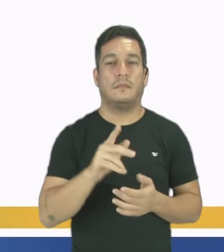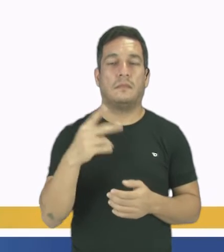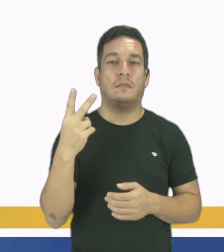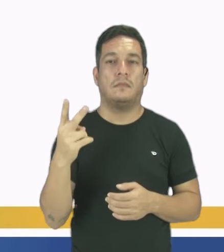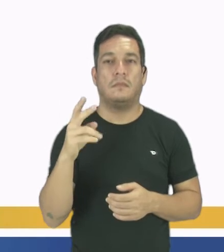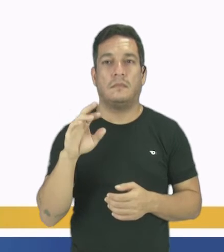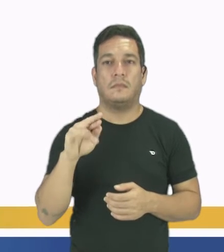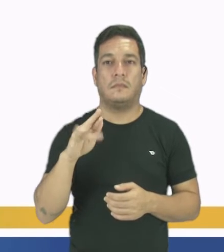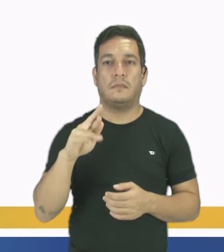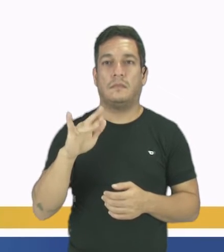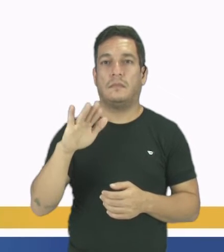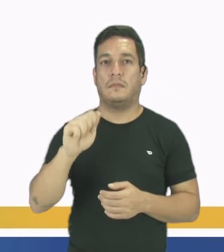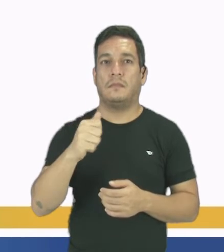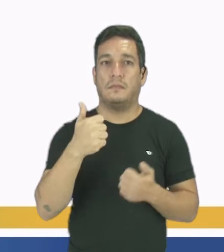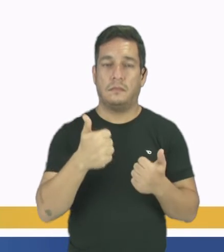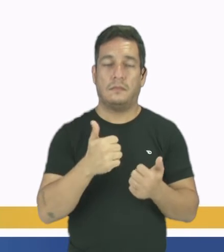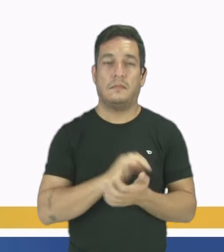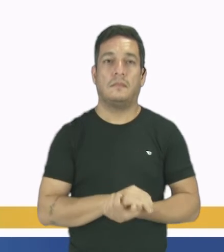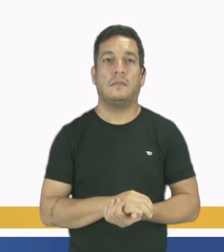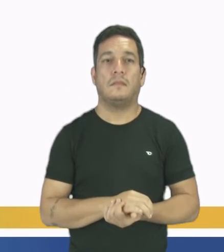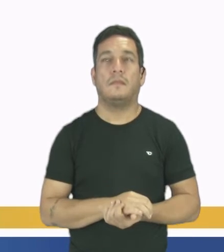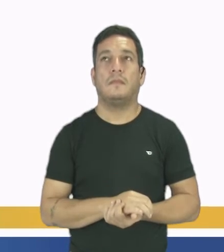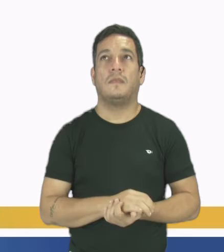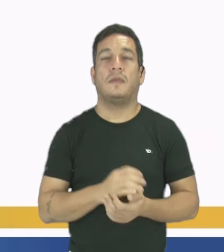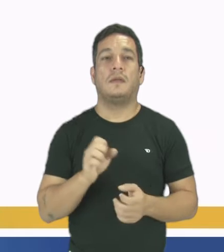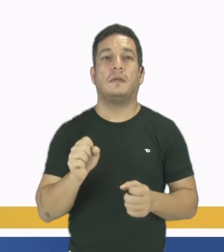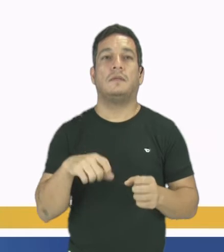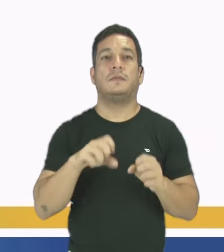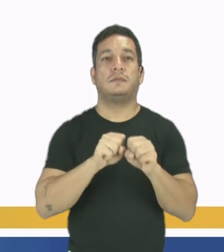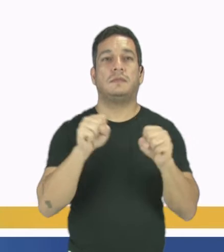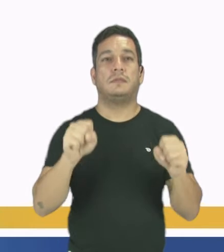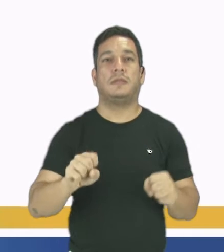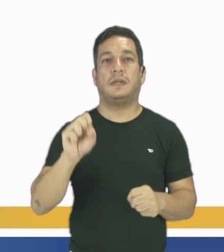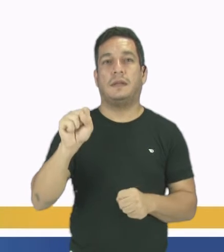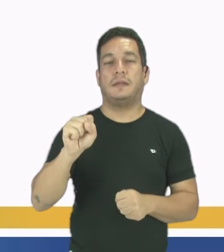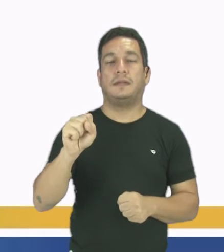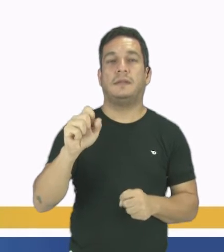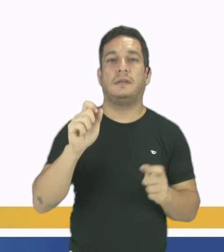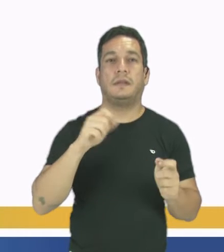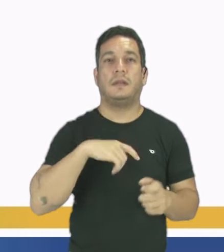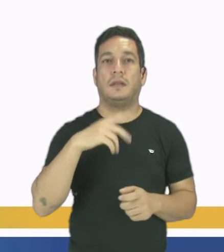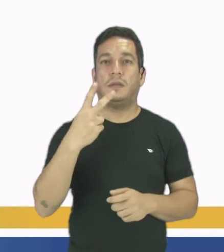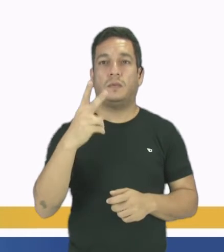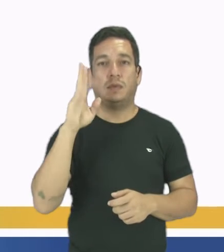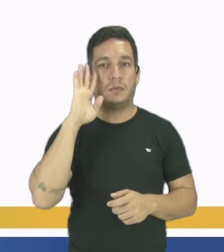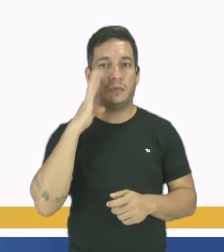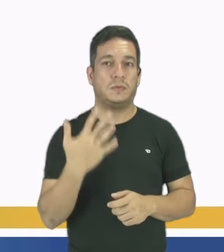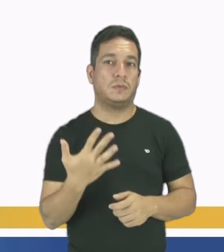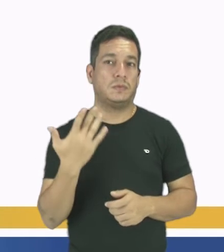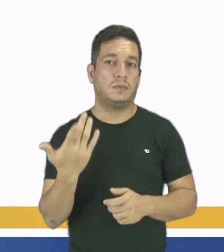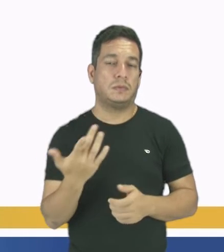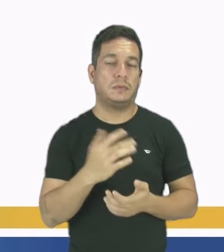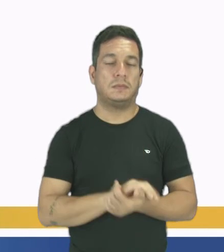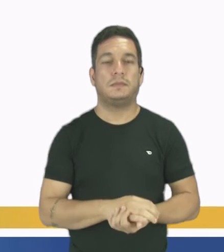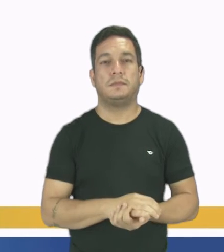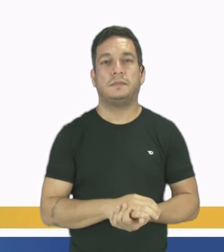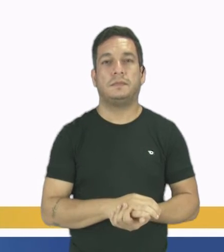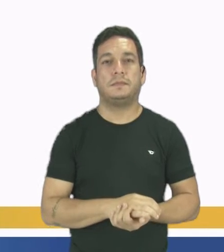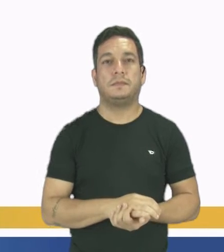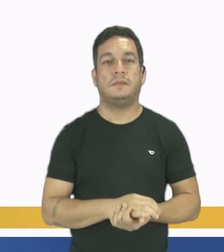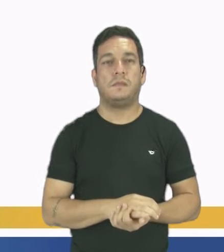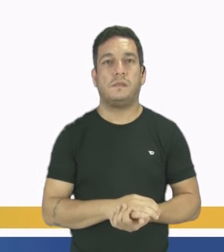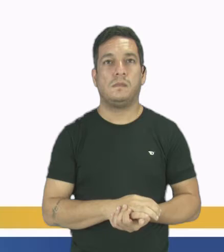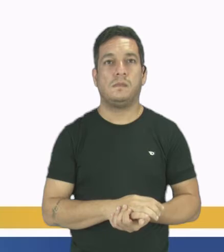duas circunferências. Tudo bem? E aí, nesse caso, o sistema admite duas